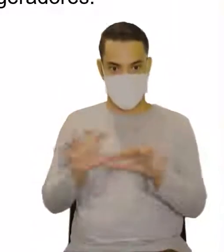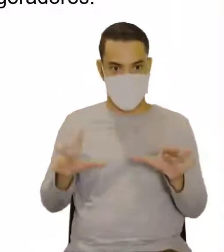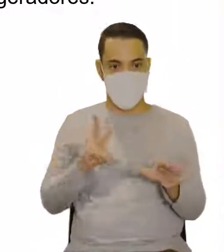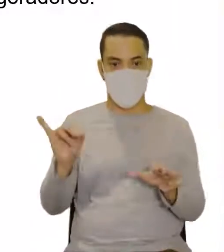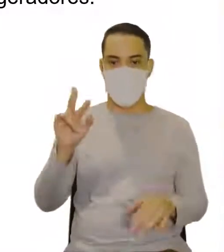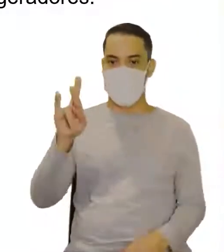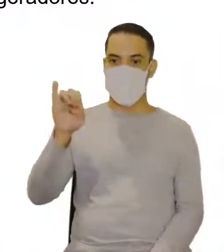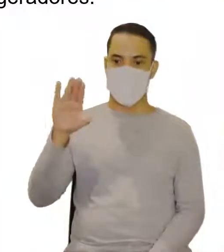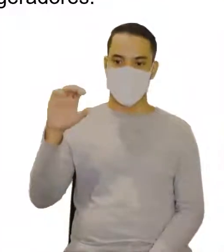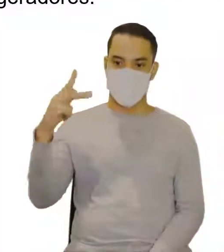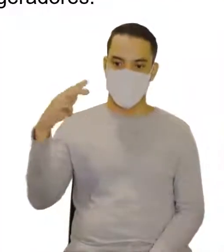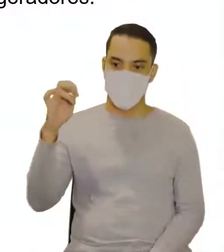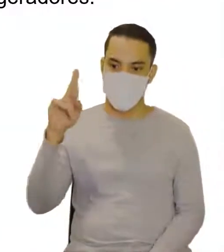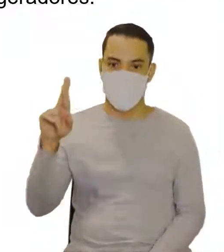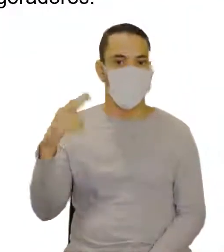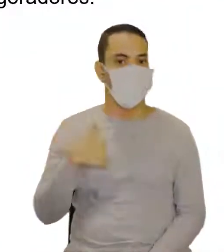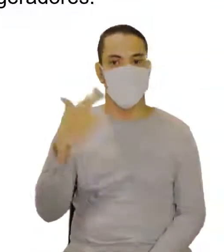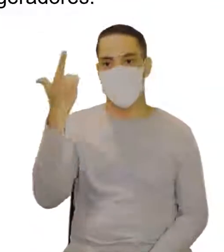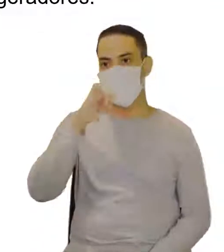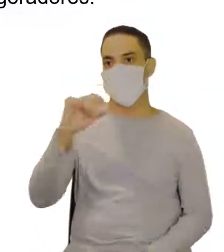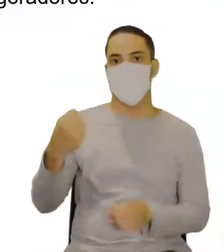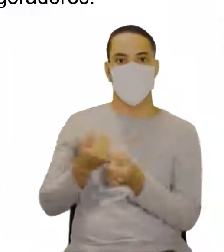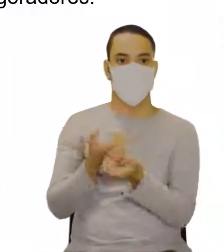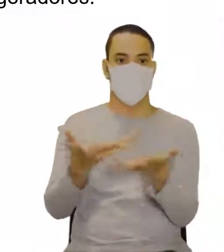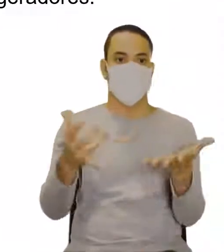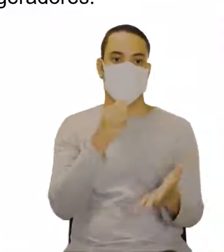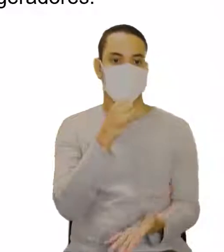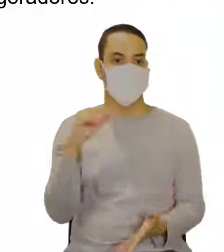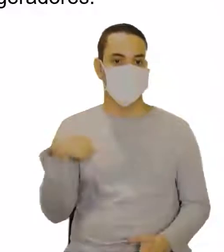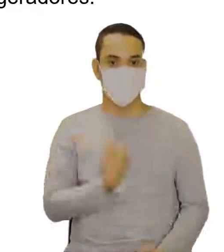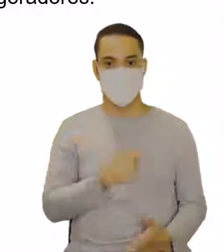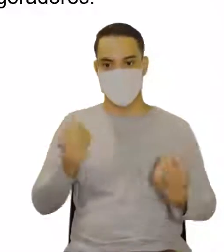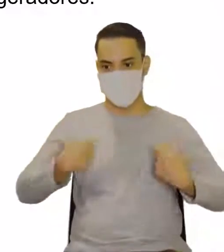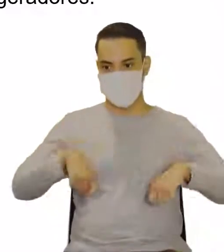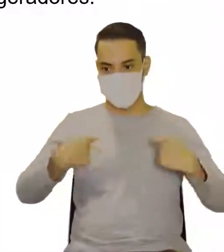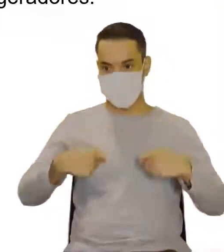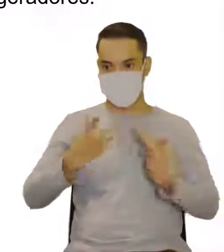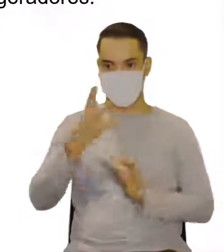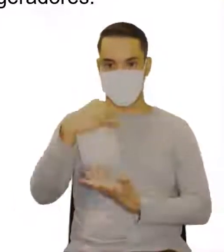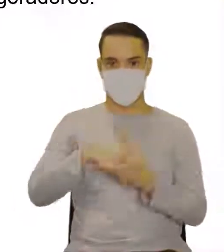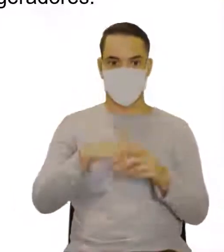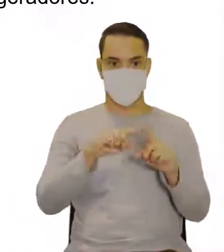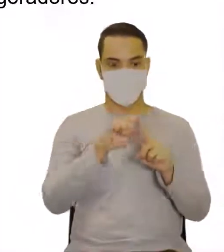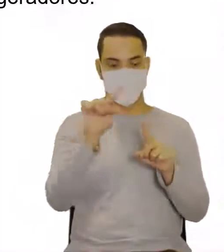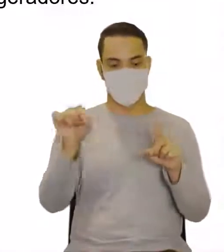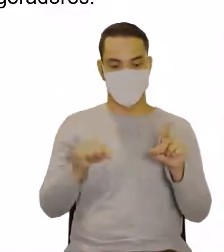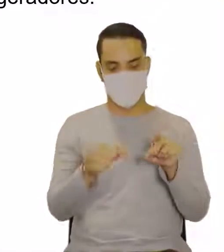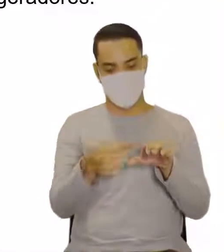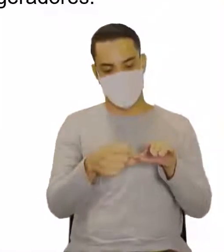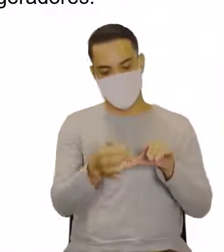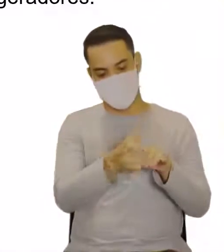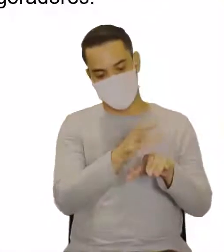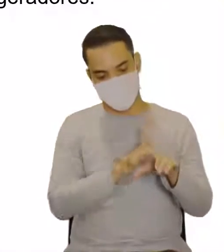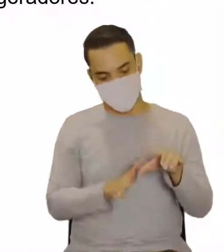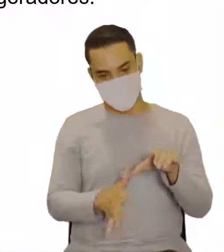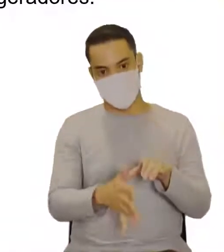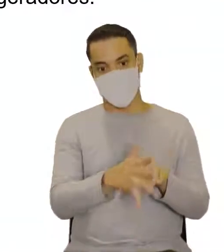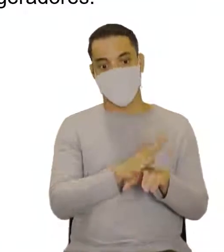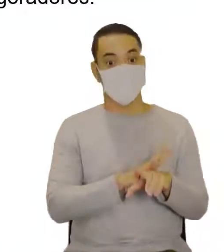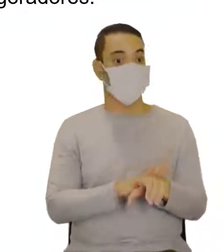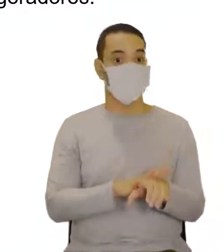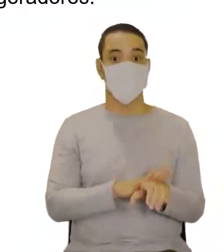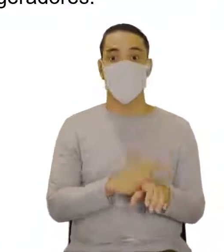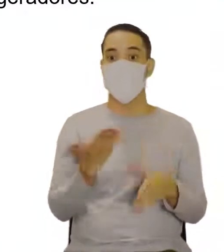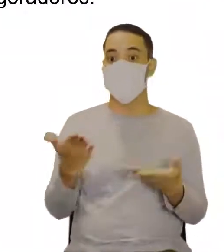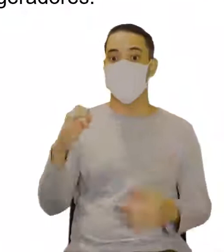Então ele não vai conseguir fornecer a corrente que a gente precisa para alimentar esse circuito. E a resistência equivalente? Ela vai